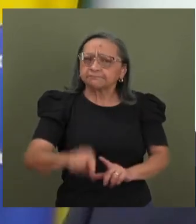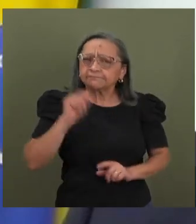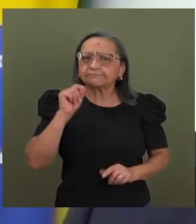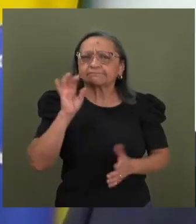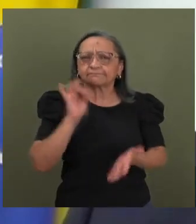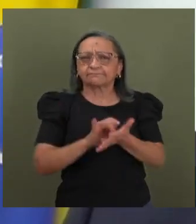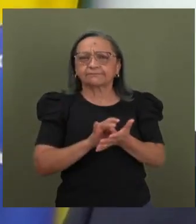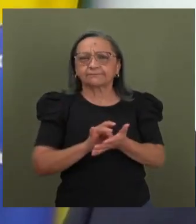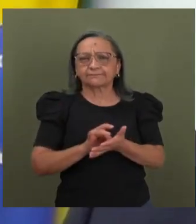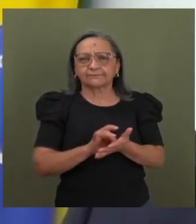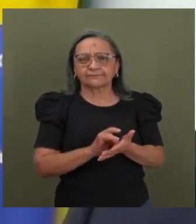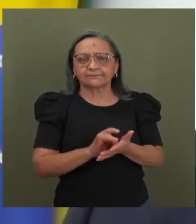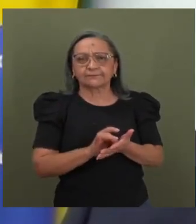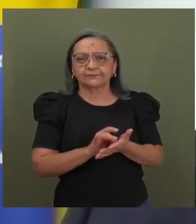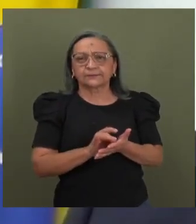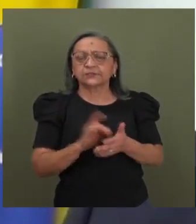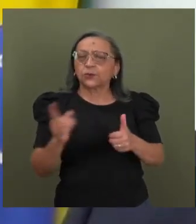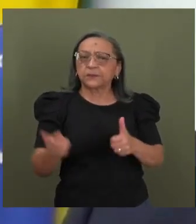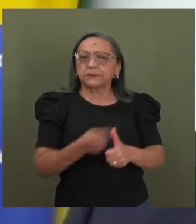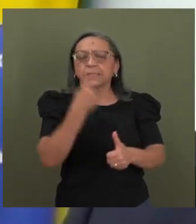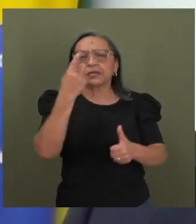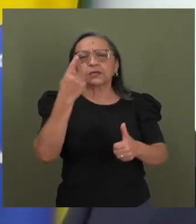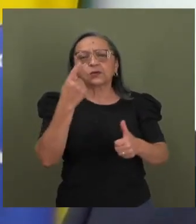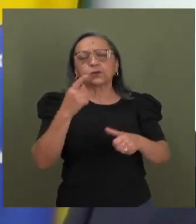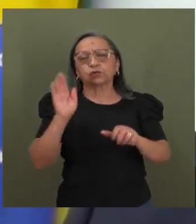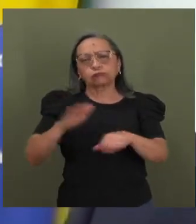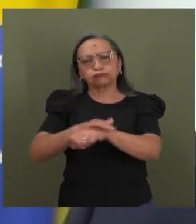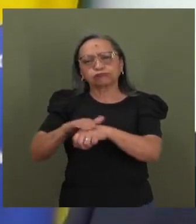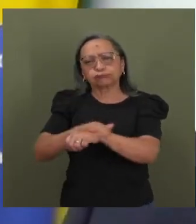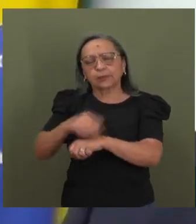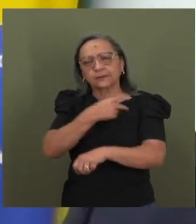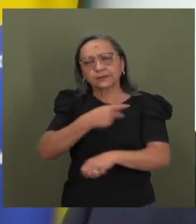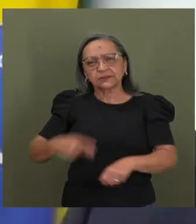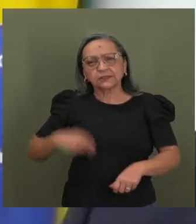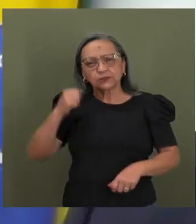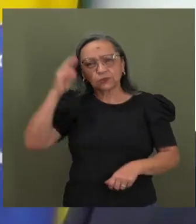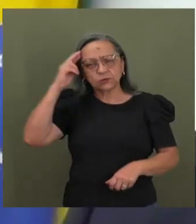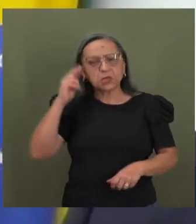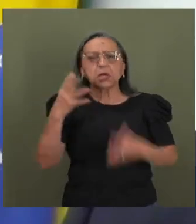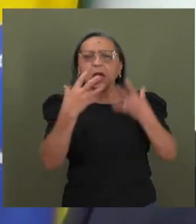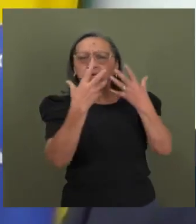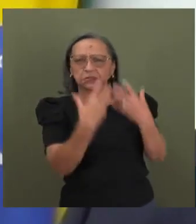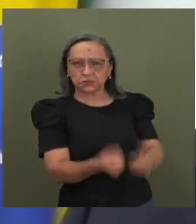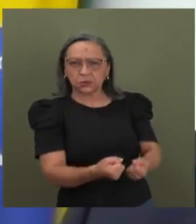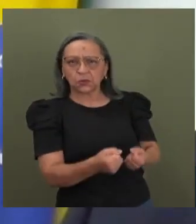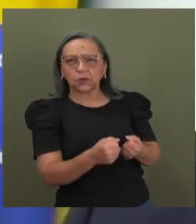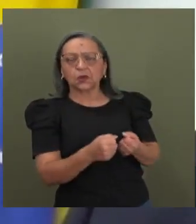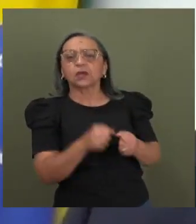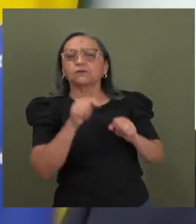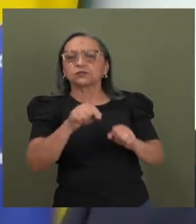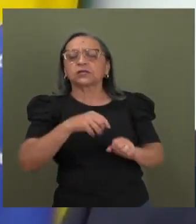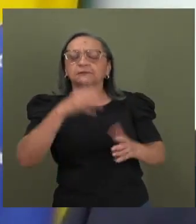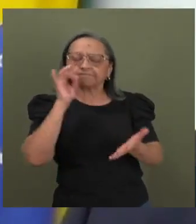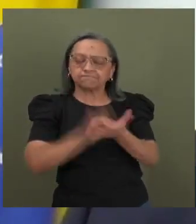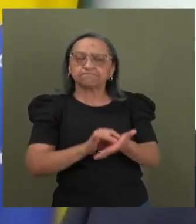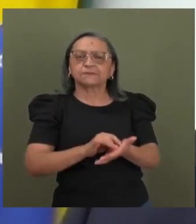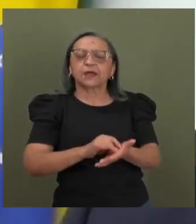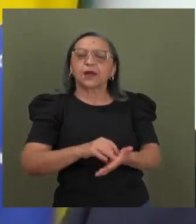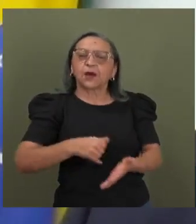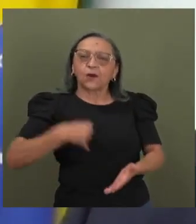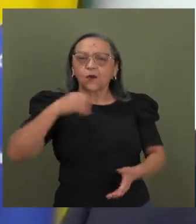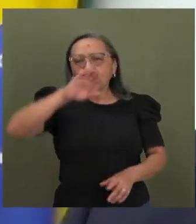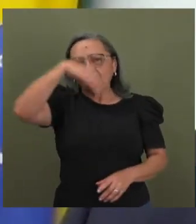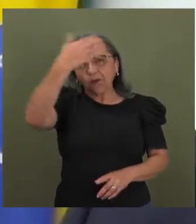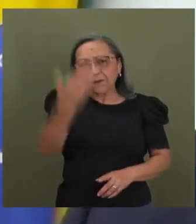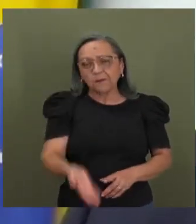né, de ser o primeiro, falou com o presidente da casa, ele assentiu e você honrou aí a